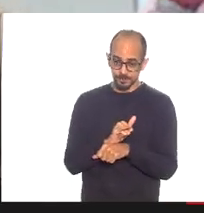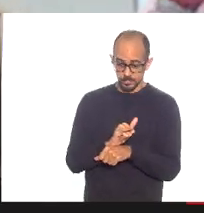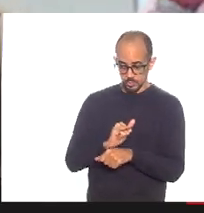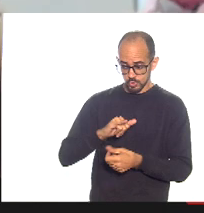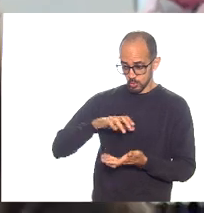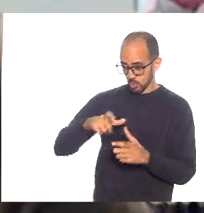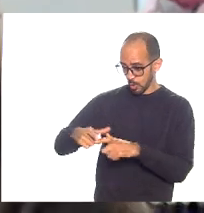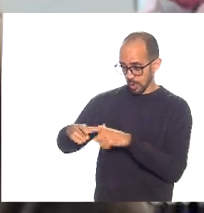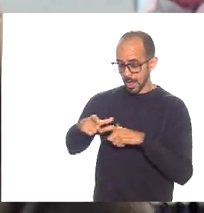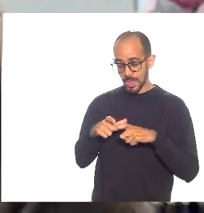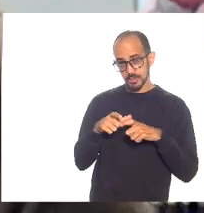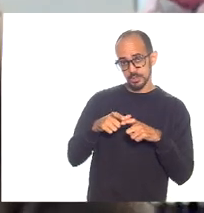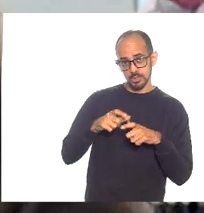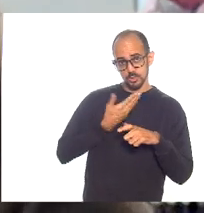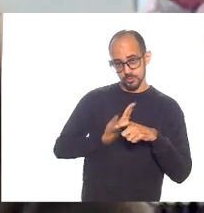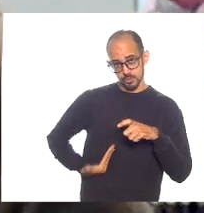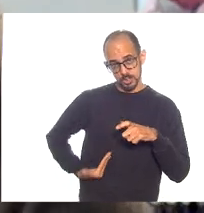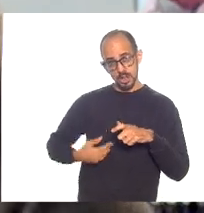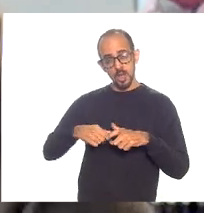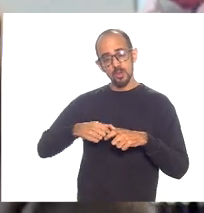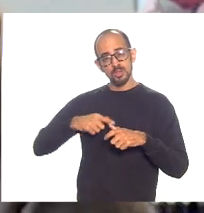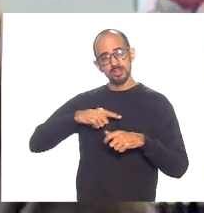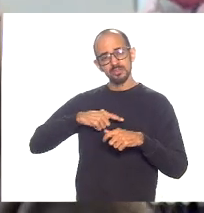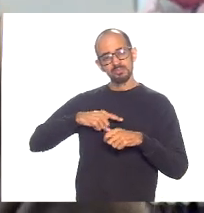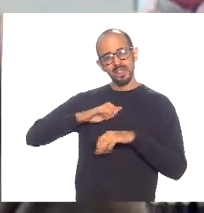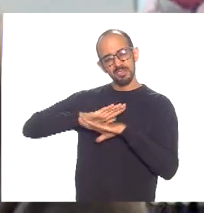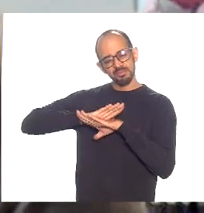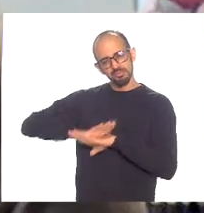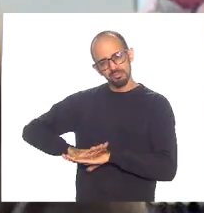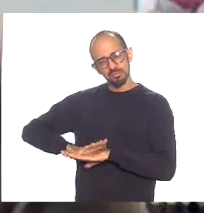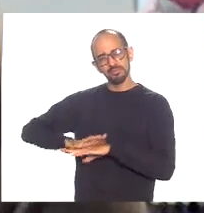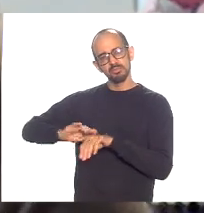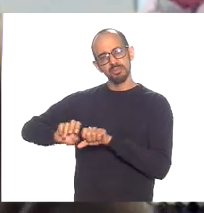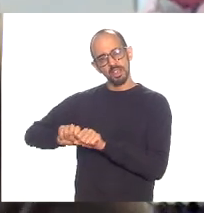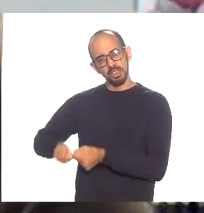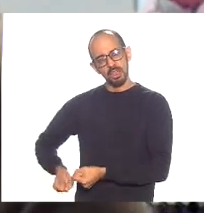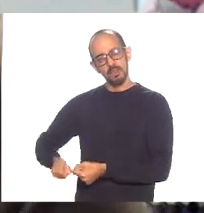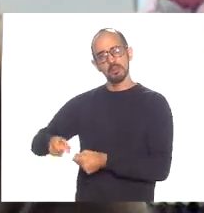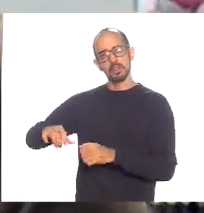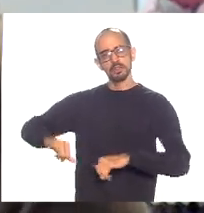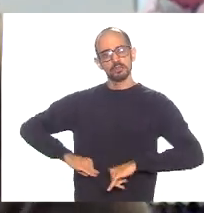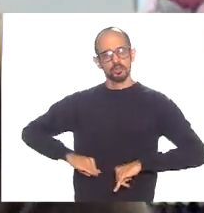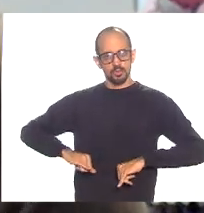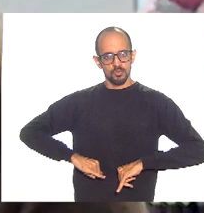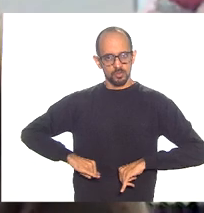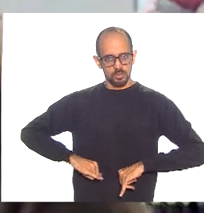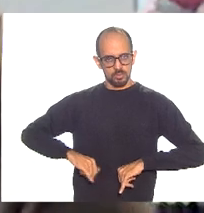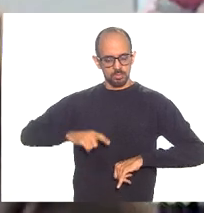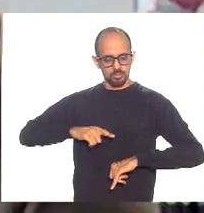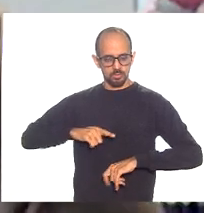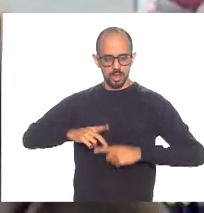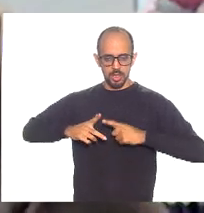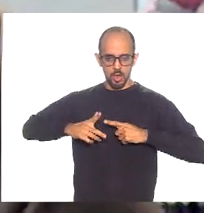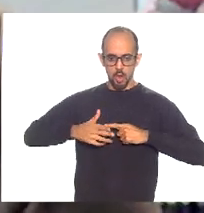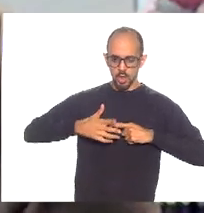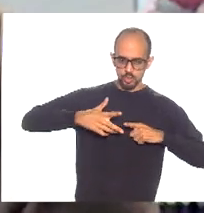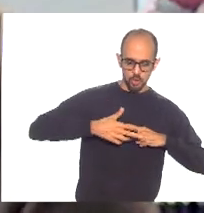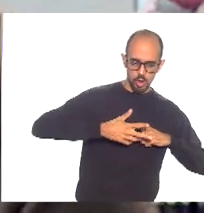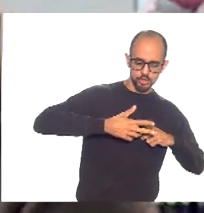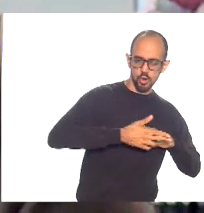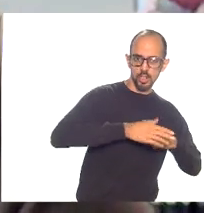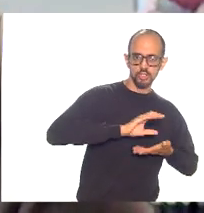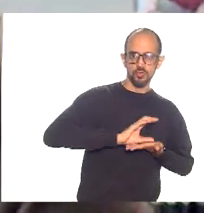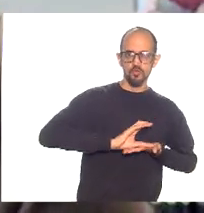de ciência, de tecnologia têm sofrido. A gente sabe que já são aí muitos anos de corte de investimento